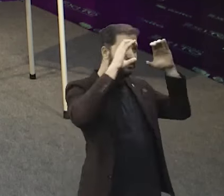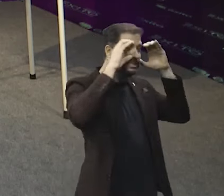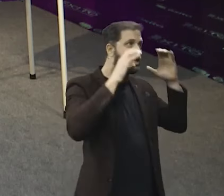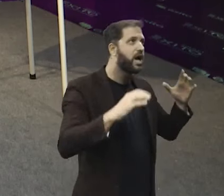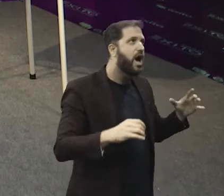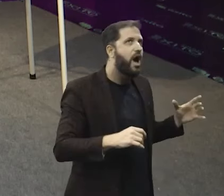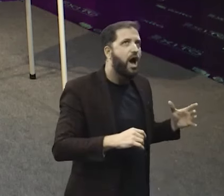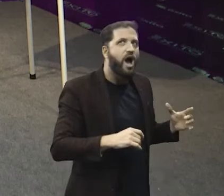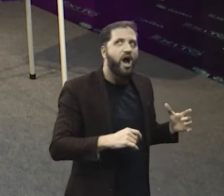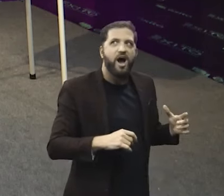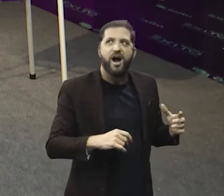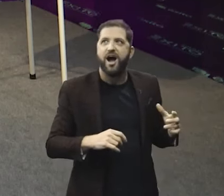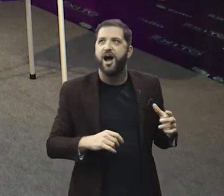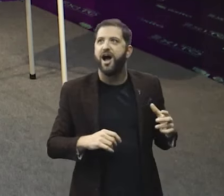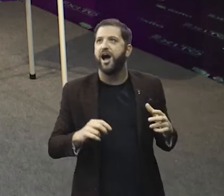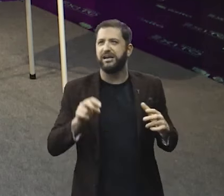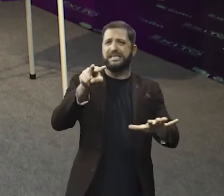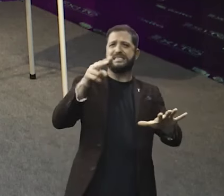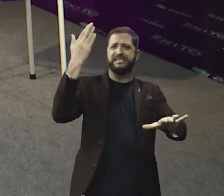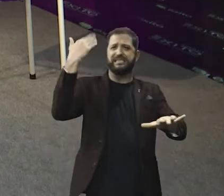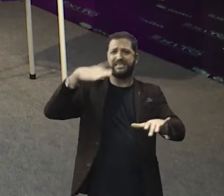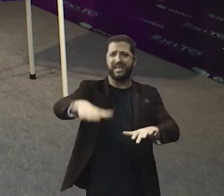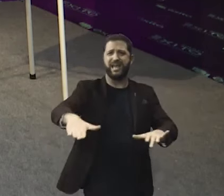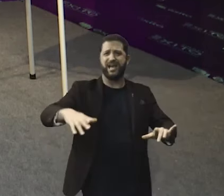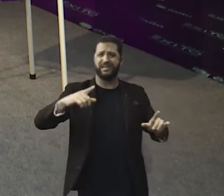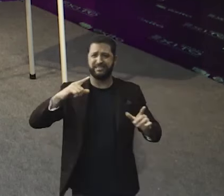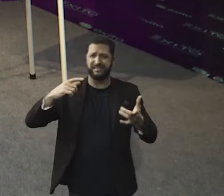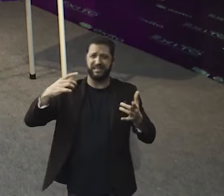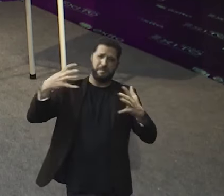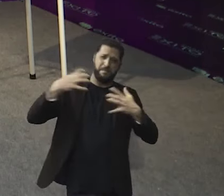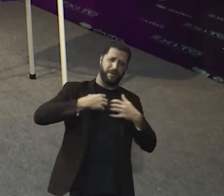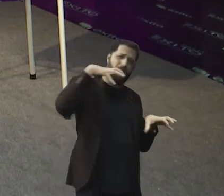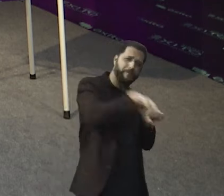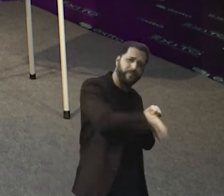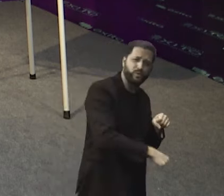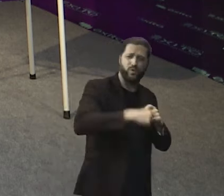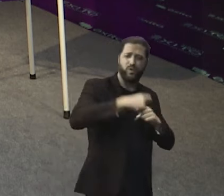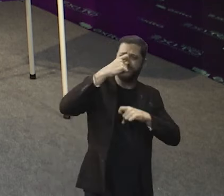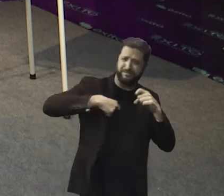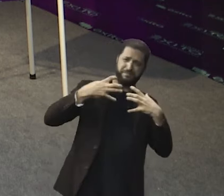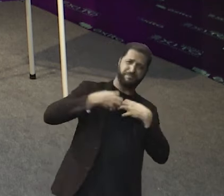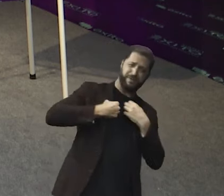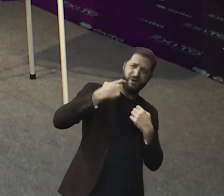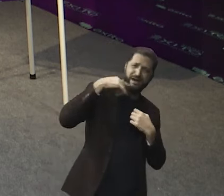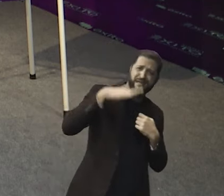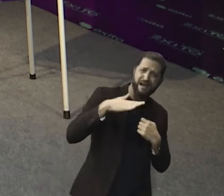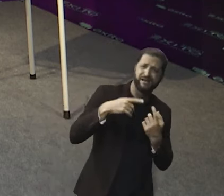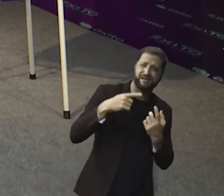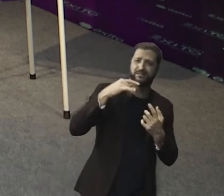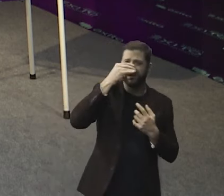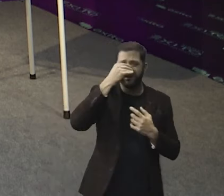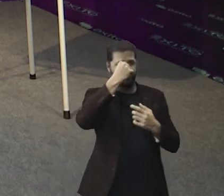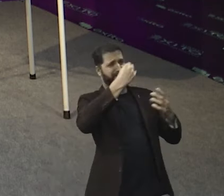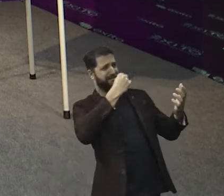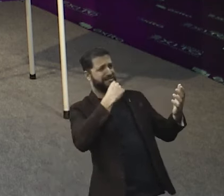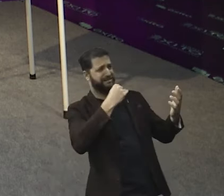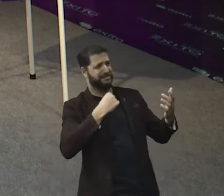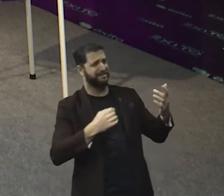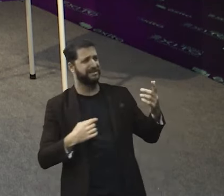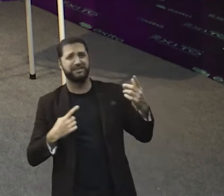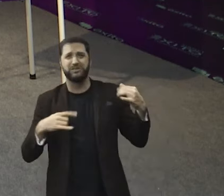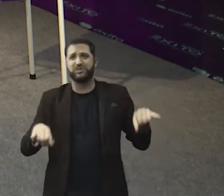teve problemas traumas da infância abuso sexual que foi abandonado foi rejeitado que tem várias dificuldades dizer